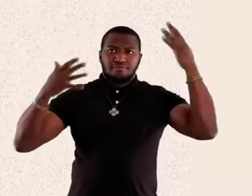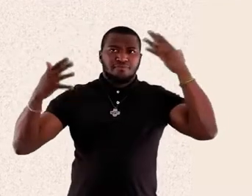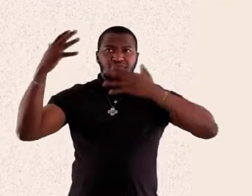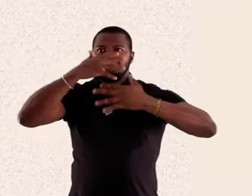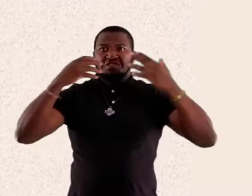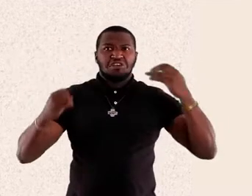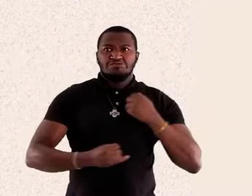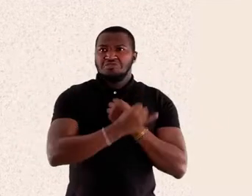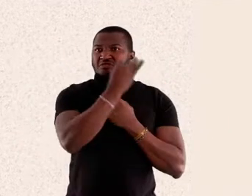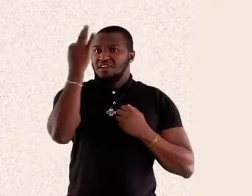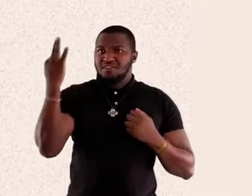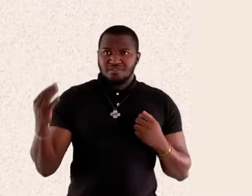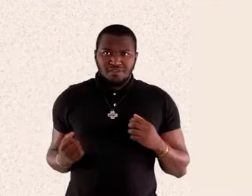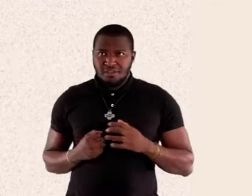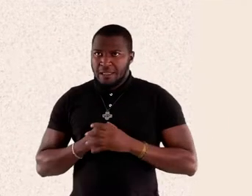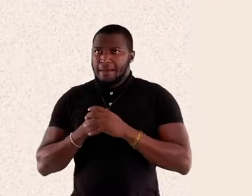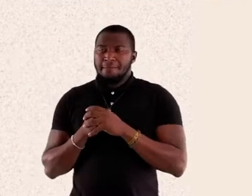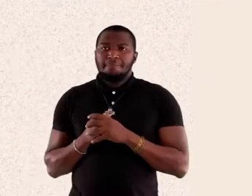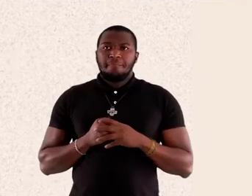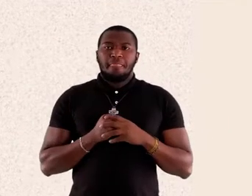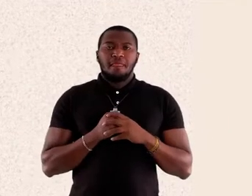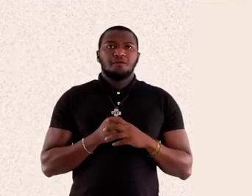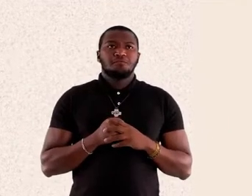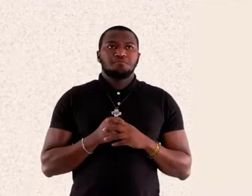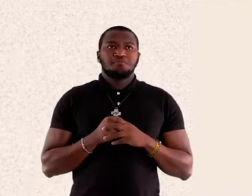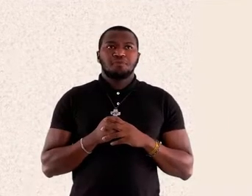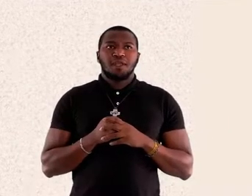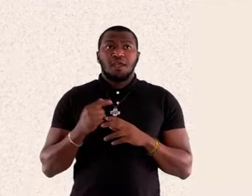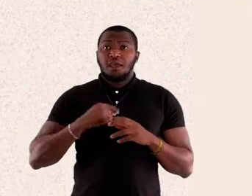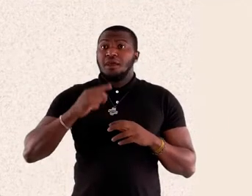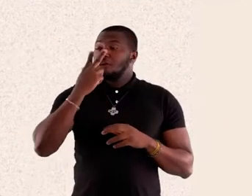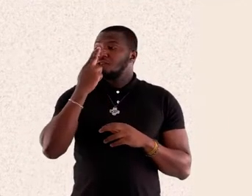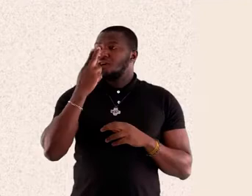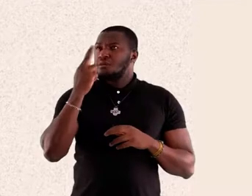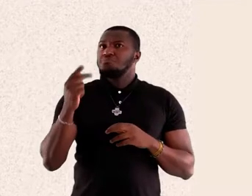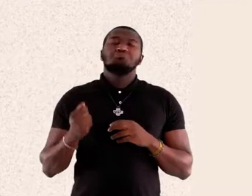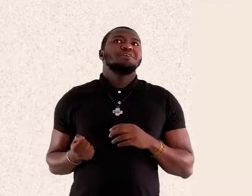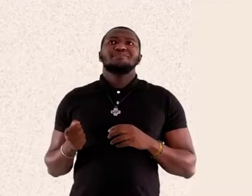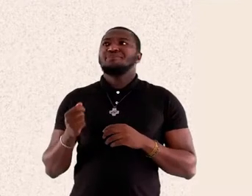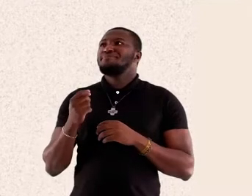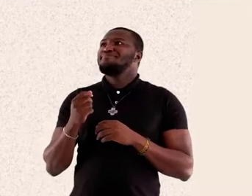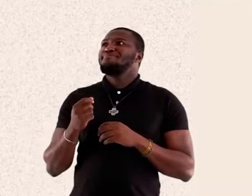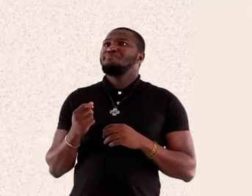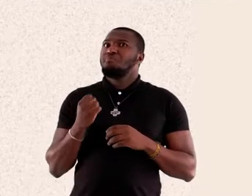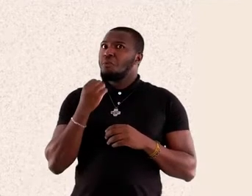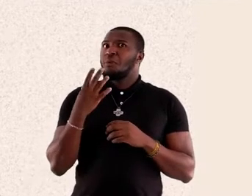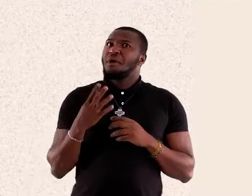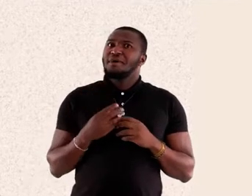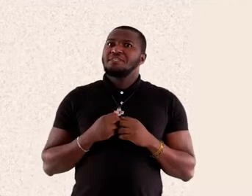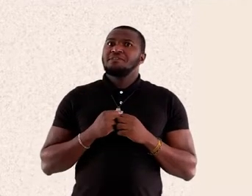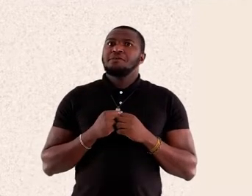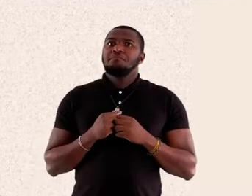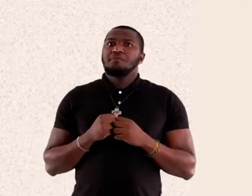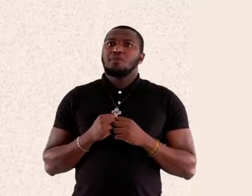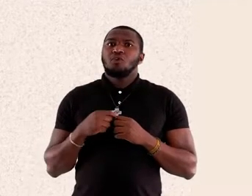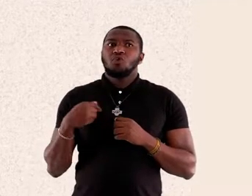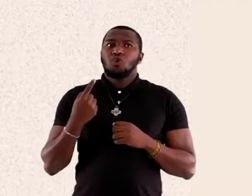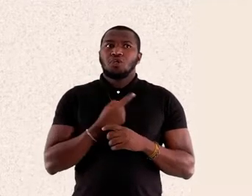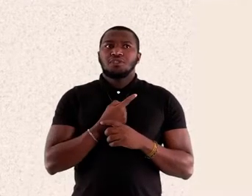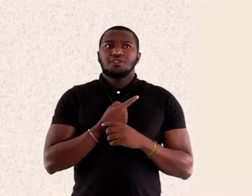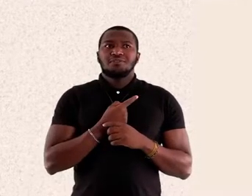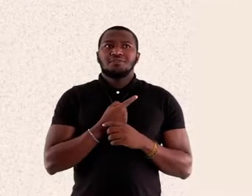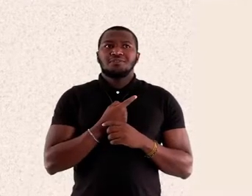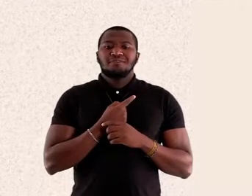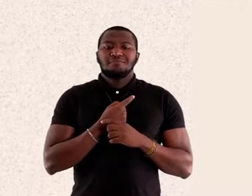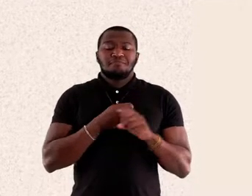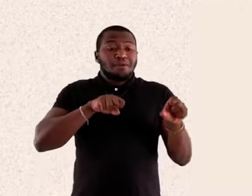sabia disso compartilho com vocês que eu achei uma curiosidade muito interessante que nós matar vamos